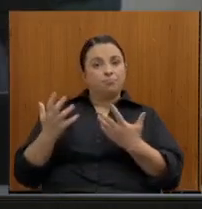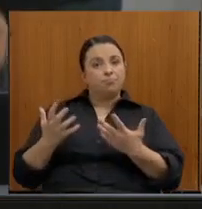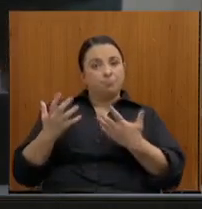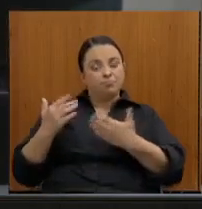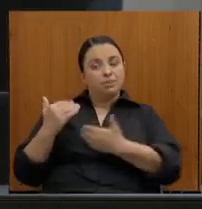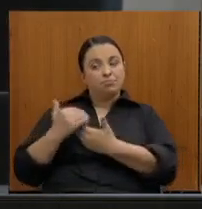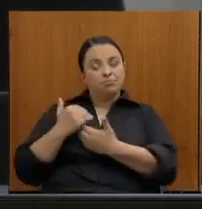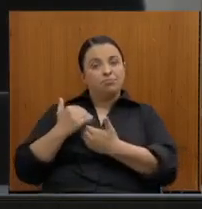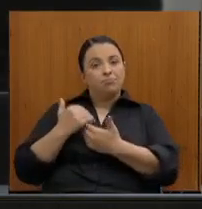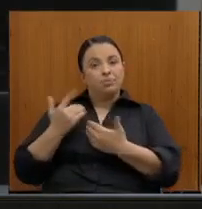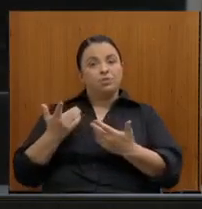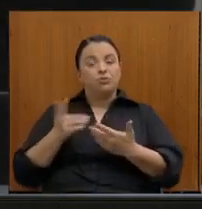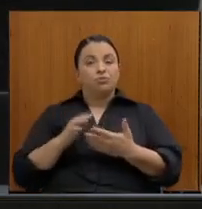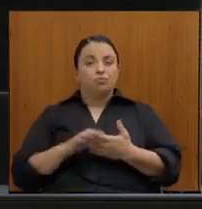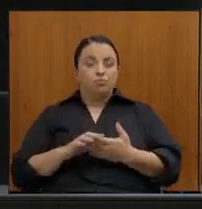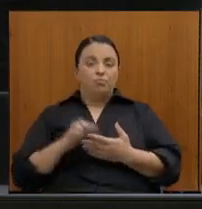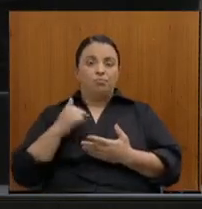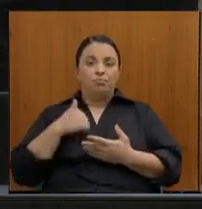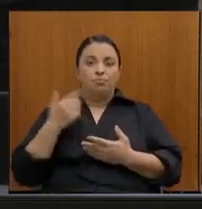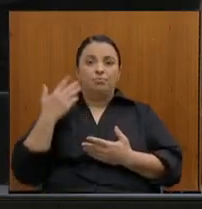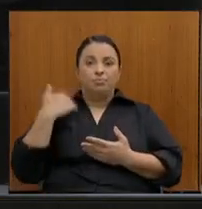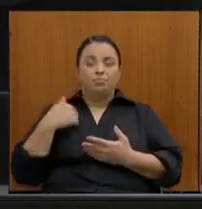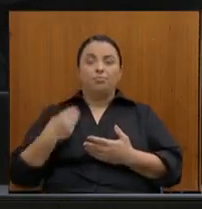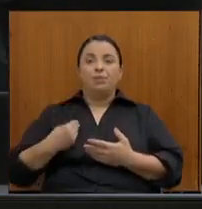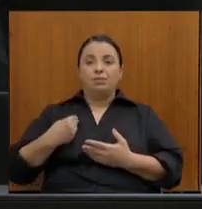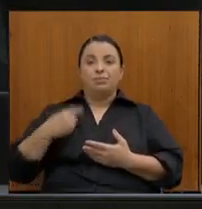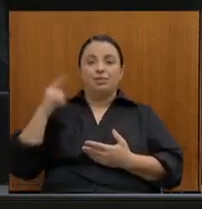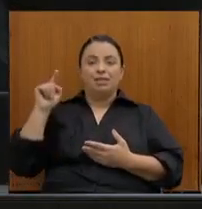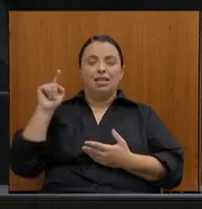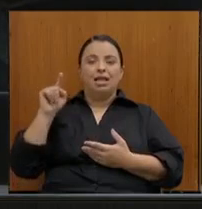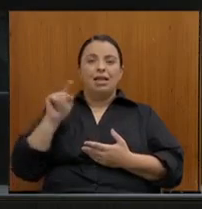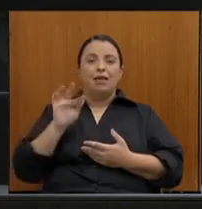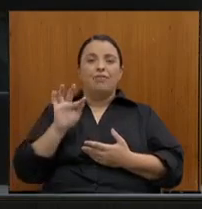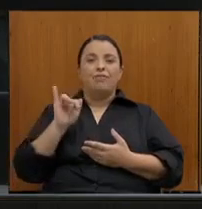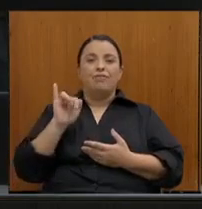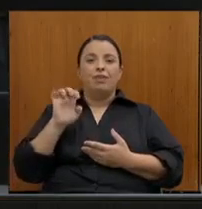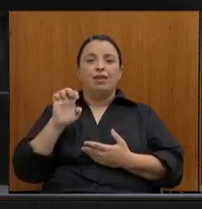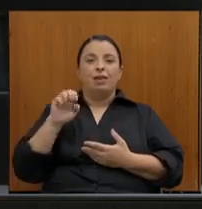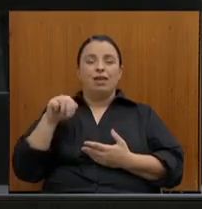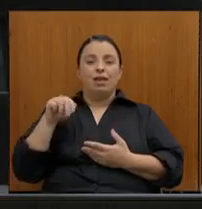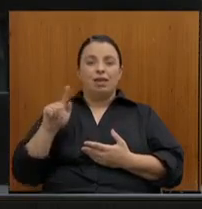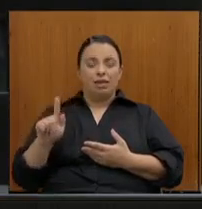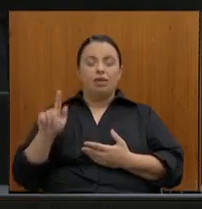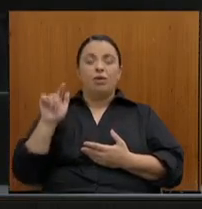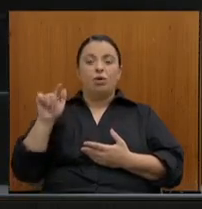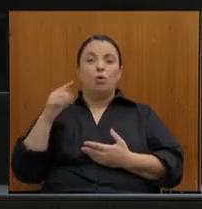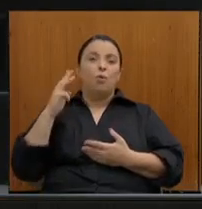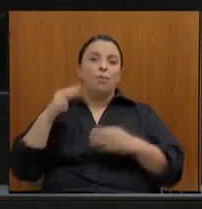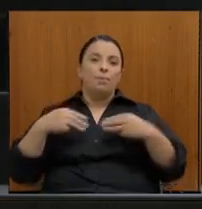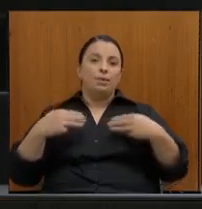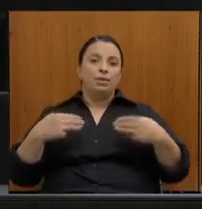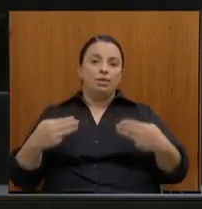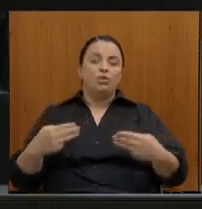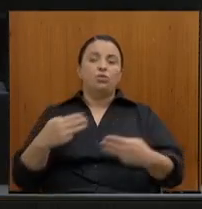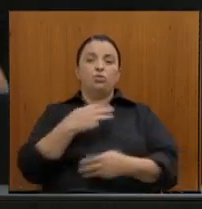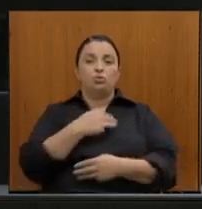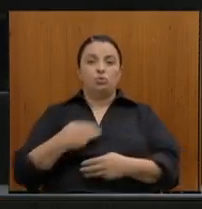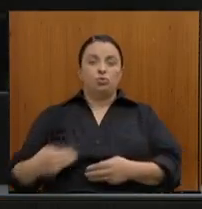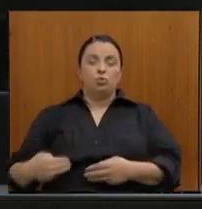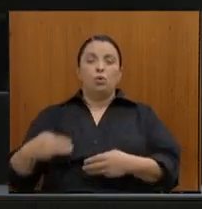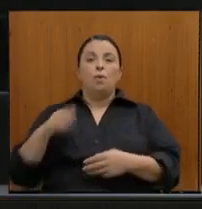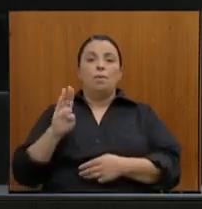participei lá da na fica mais ou menos um mês atrás com o ministro Bento Albuquerque